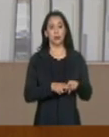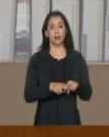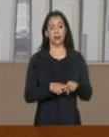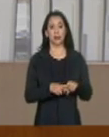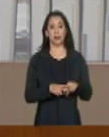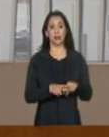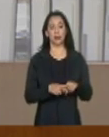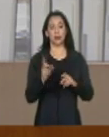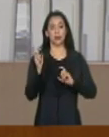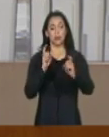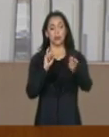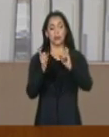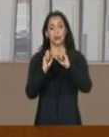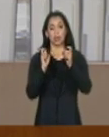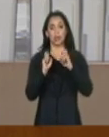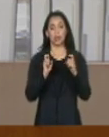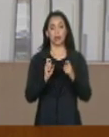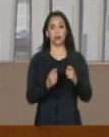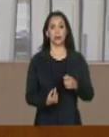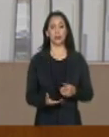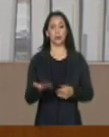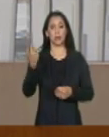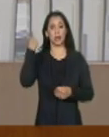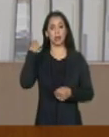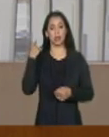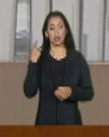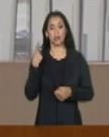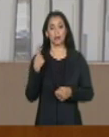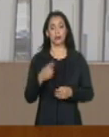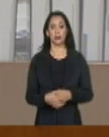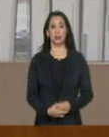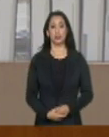passado, administrativa. No âmbito